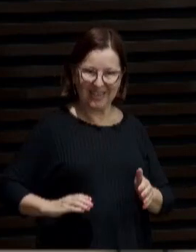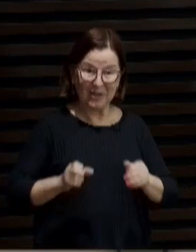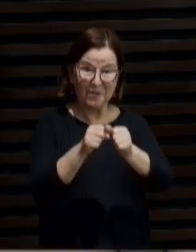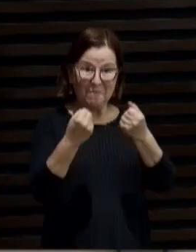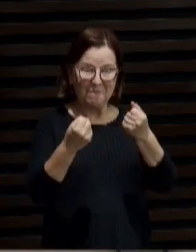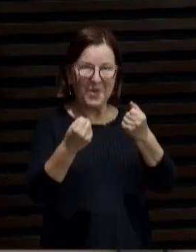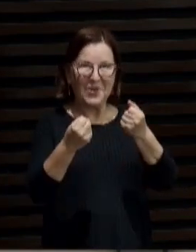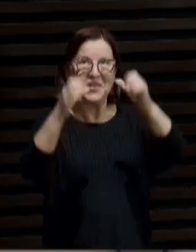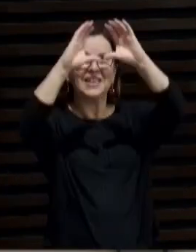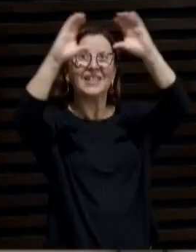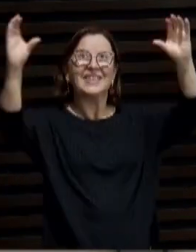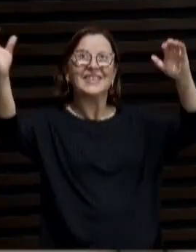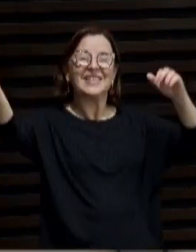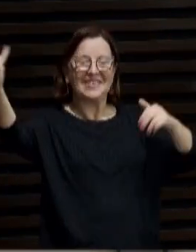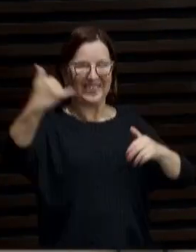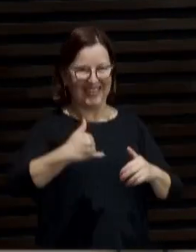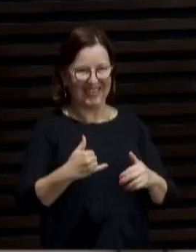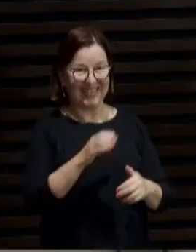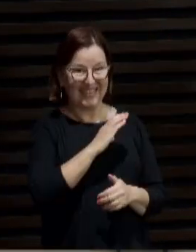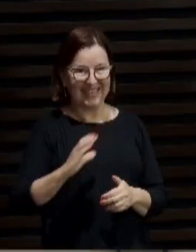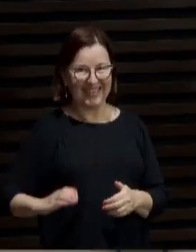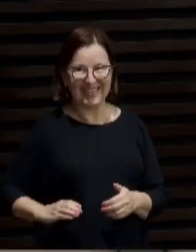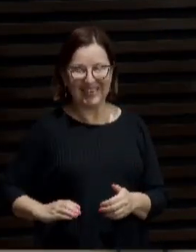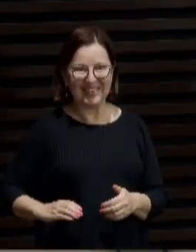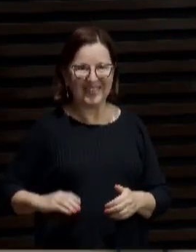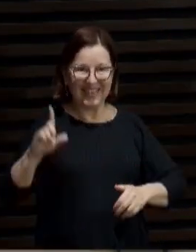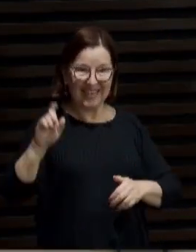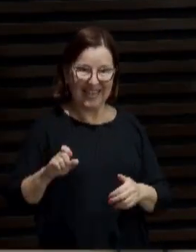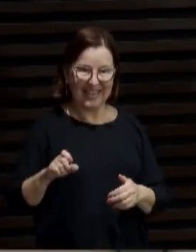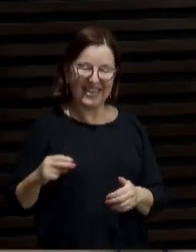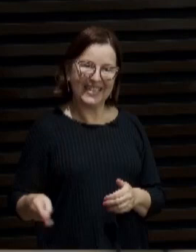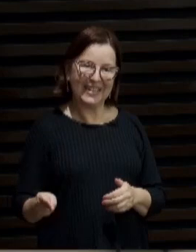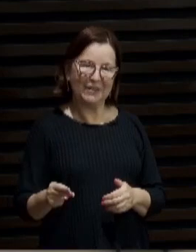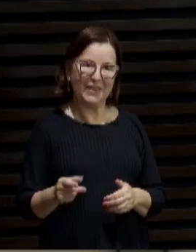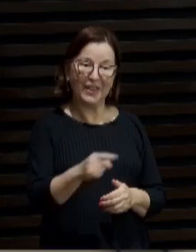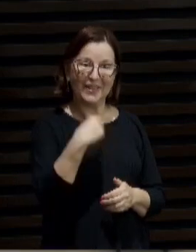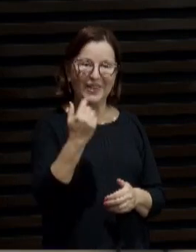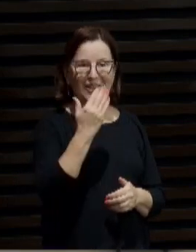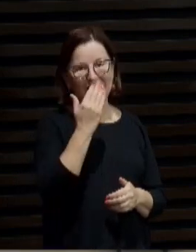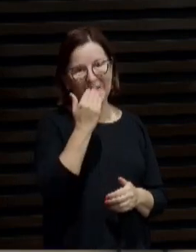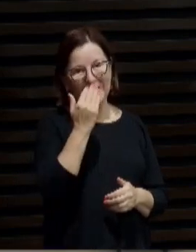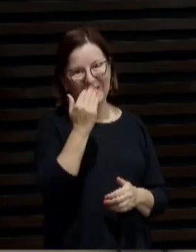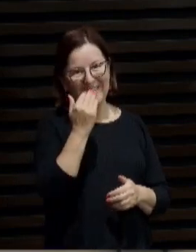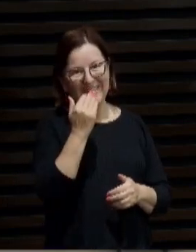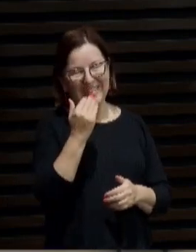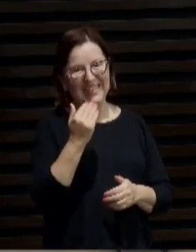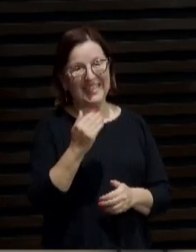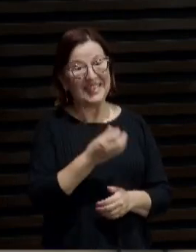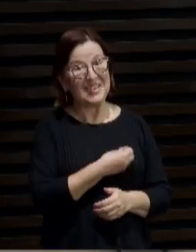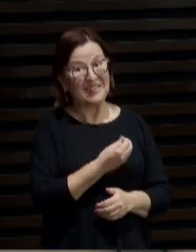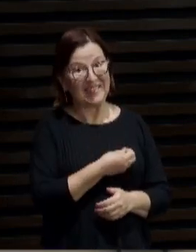aqui é maravilhoso, queridos. Cristo é e será eternamente o nosso alimento e fonte de vida. Você crê